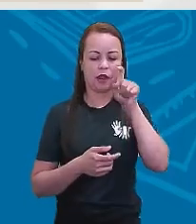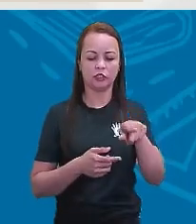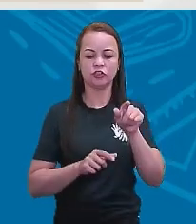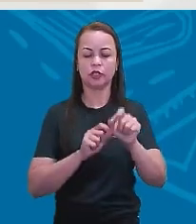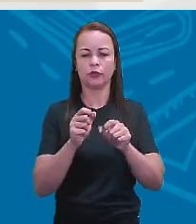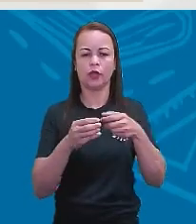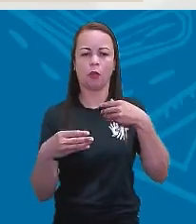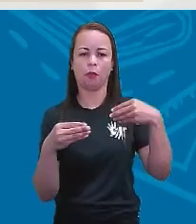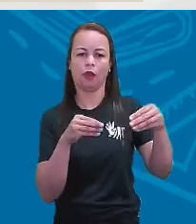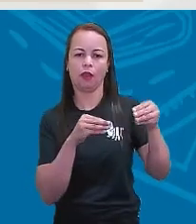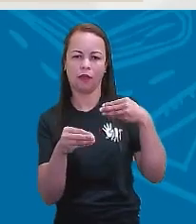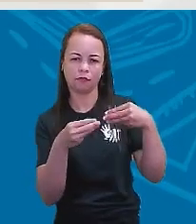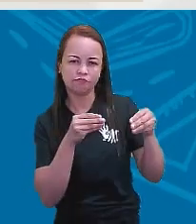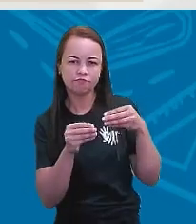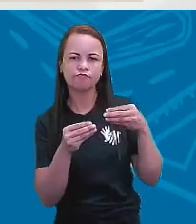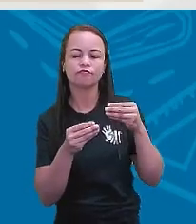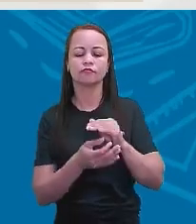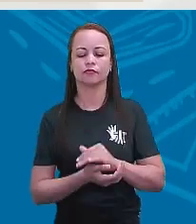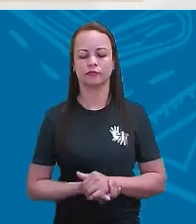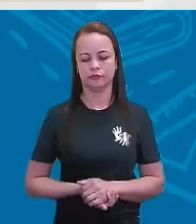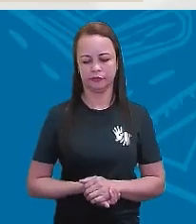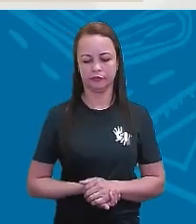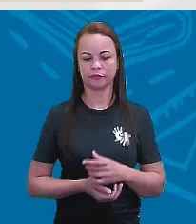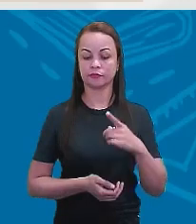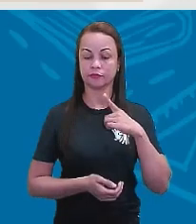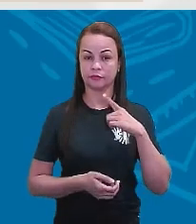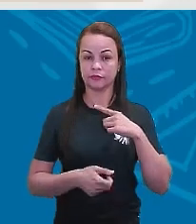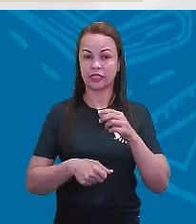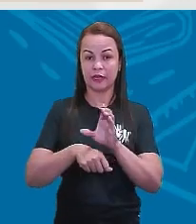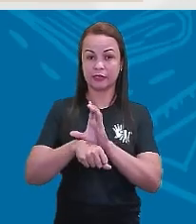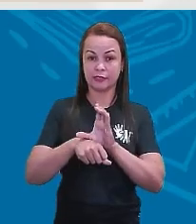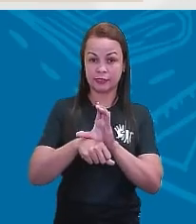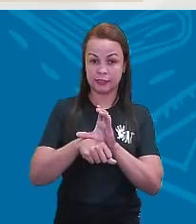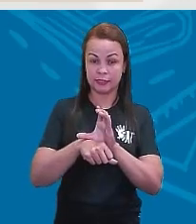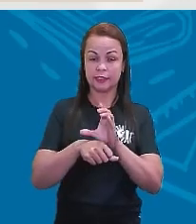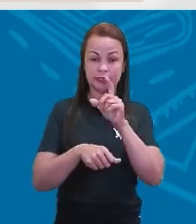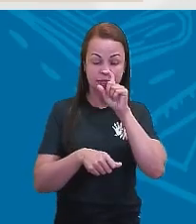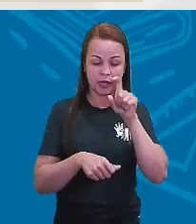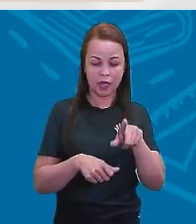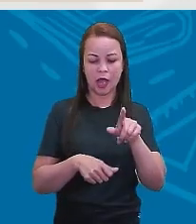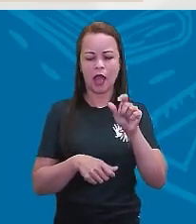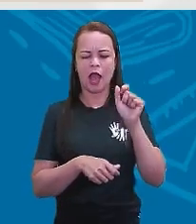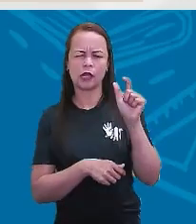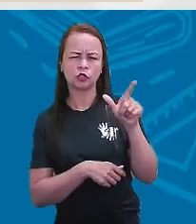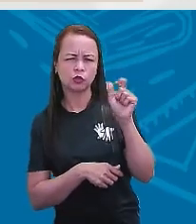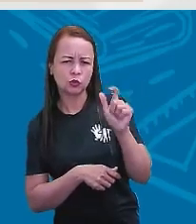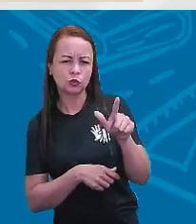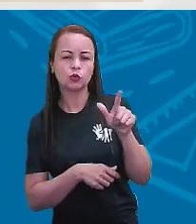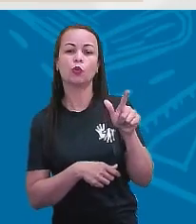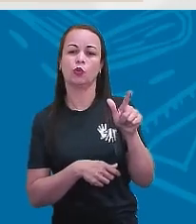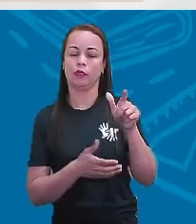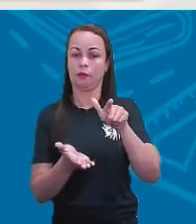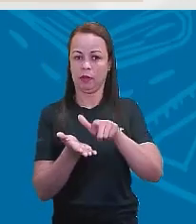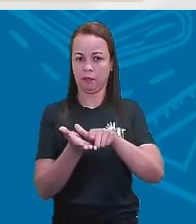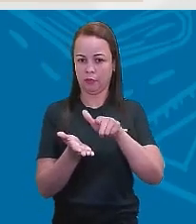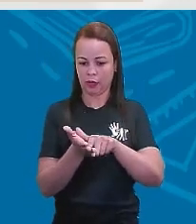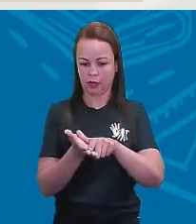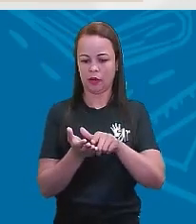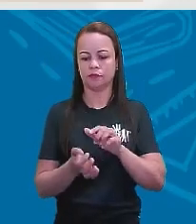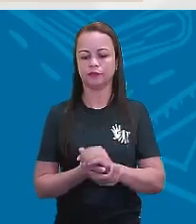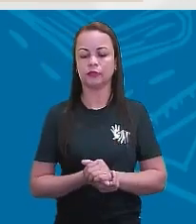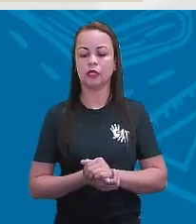os plásticos. Ah, também tem a lixeira cinza, tem a lixeira azul, que azul é papel.